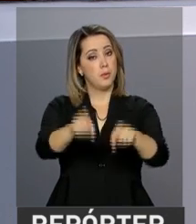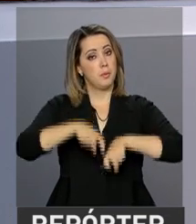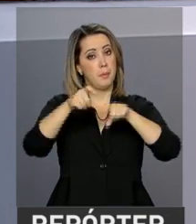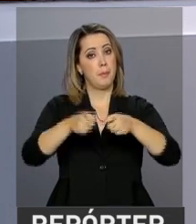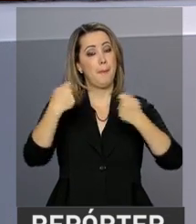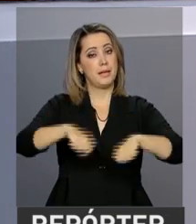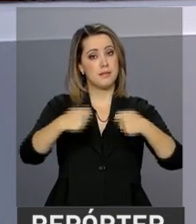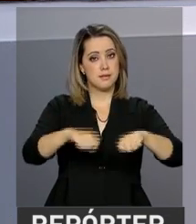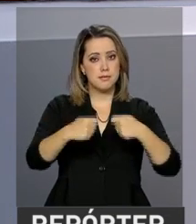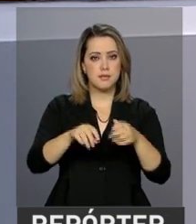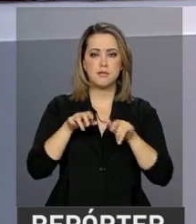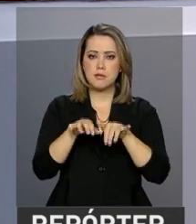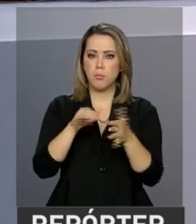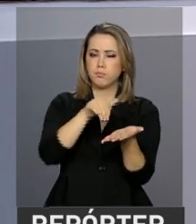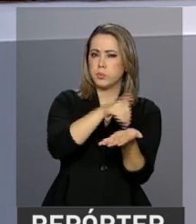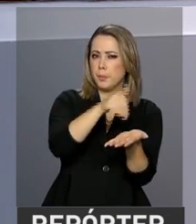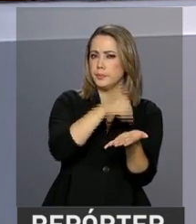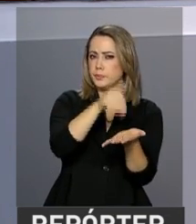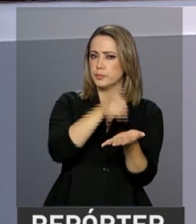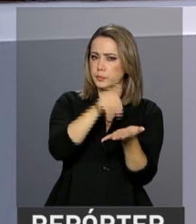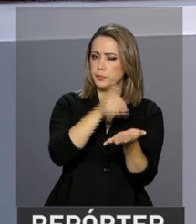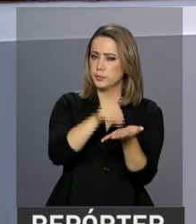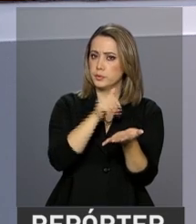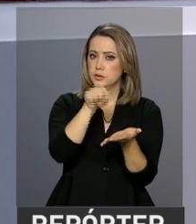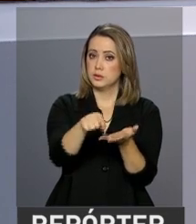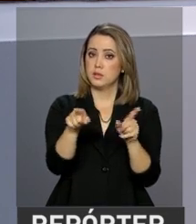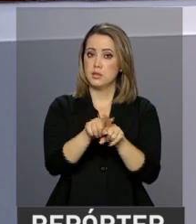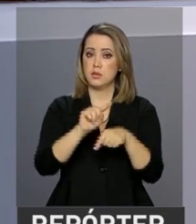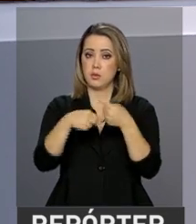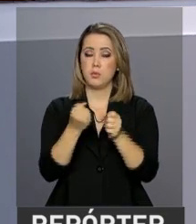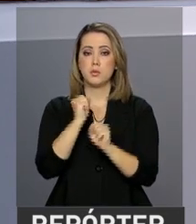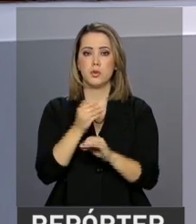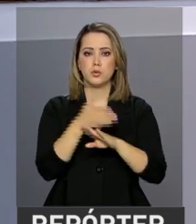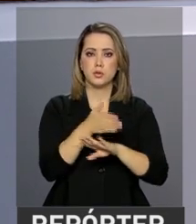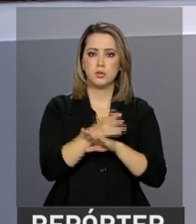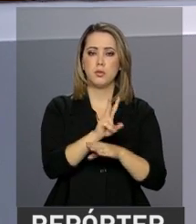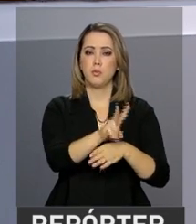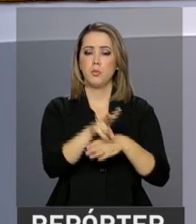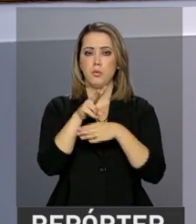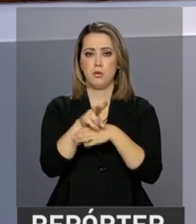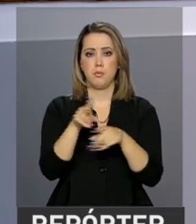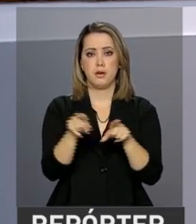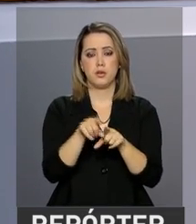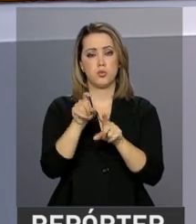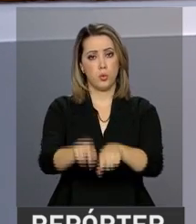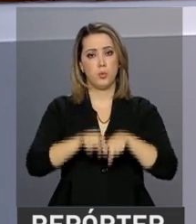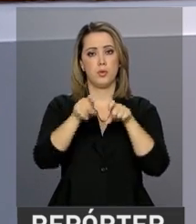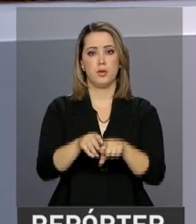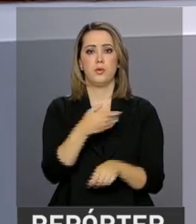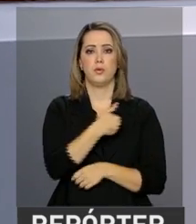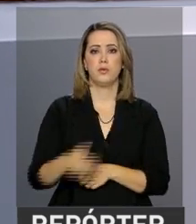fazer o cadastro ambiental rural com o cadastro o agricultor pode ter acesso a programas de Crédito Rural e o governo pode criar